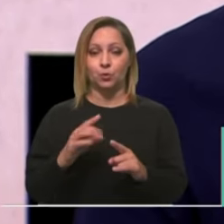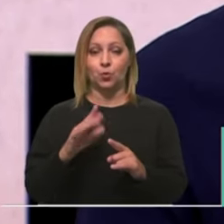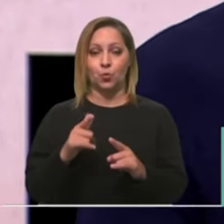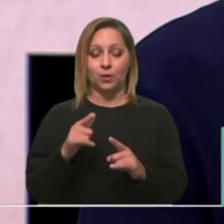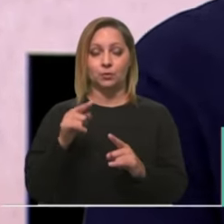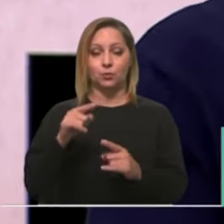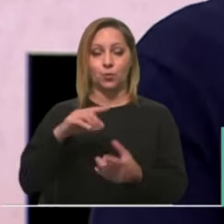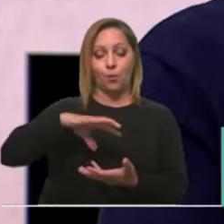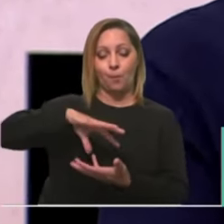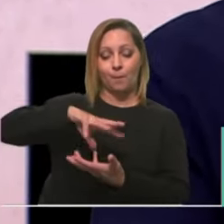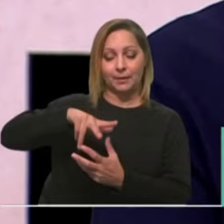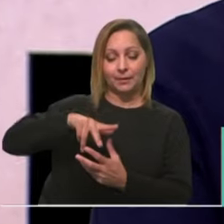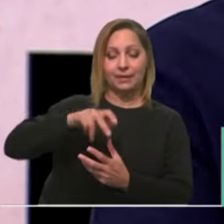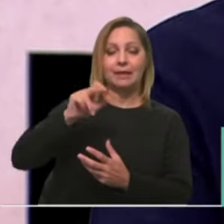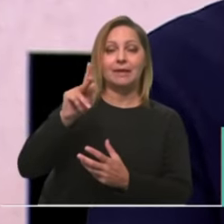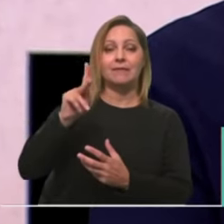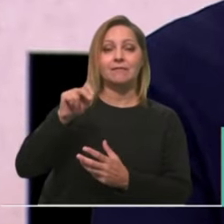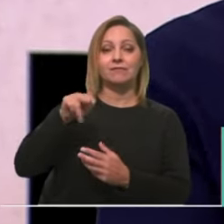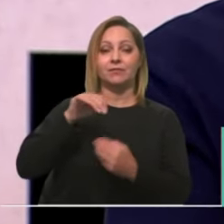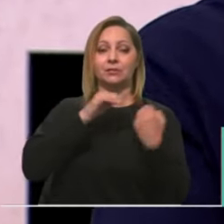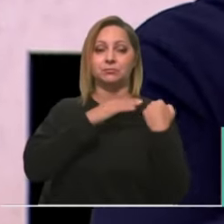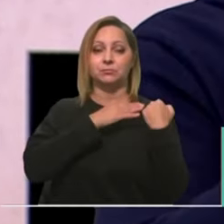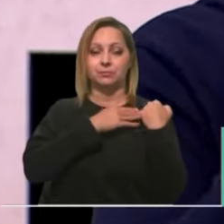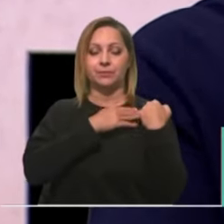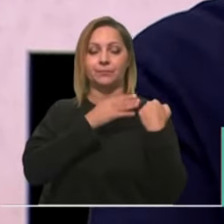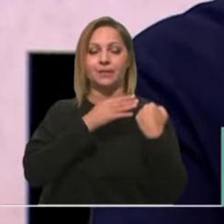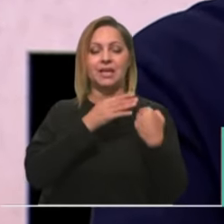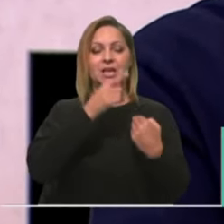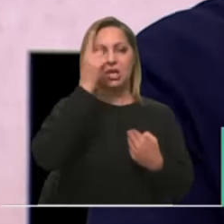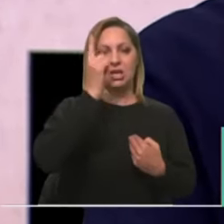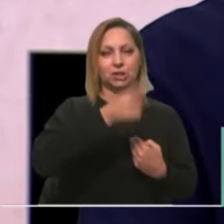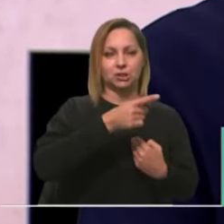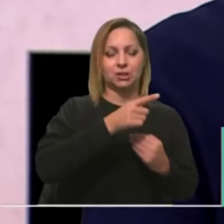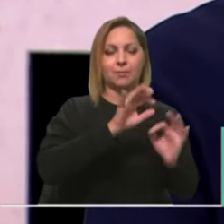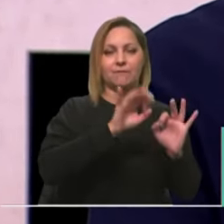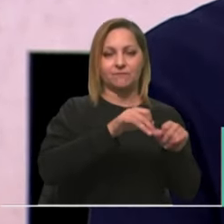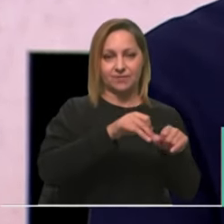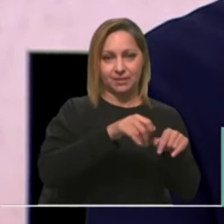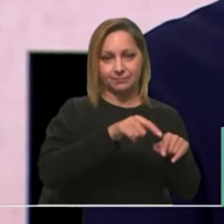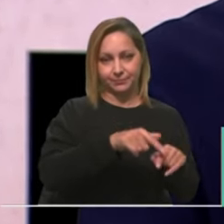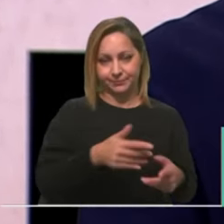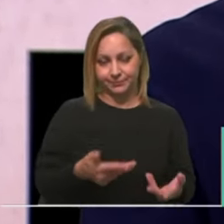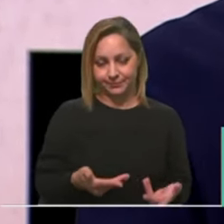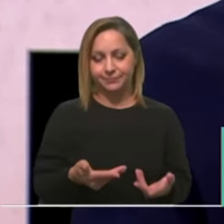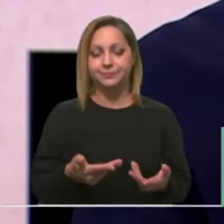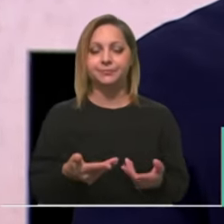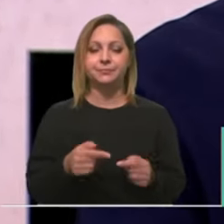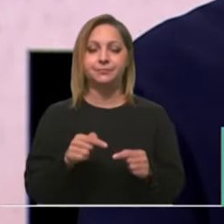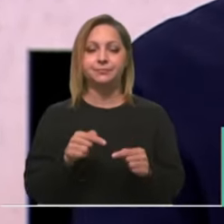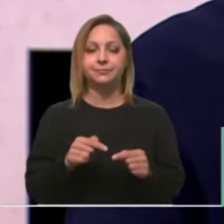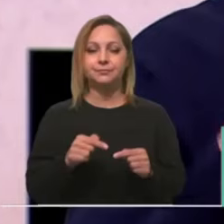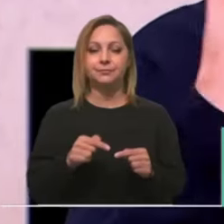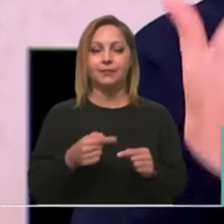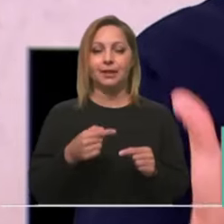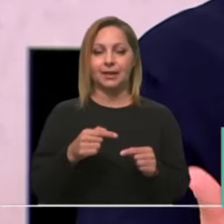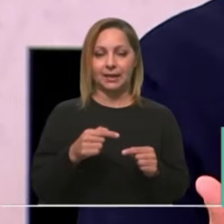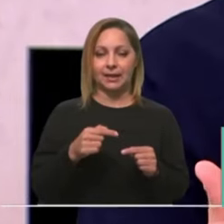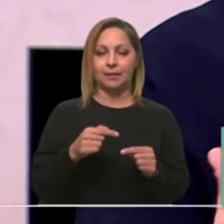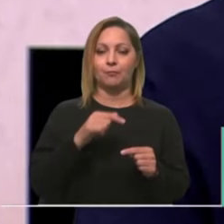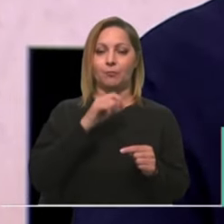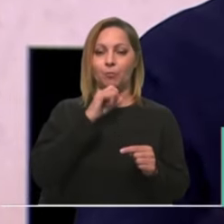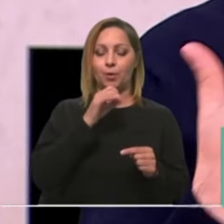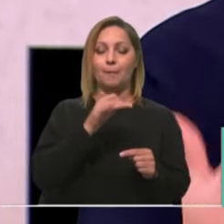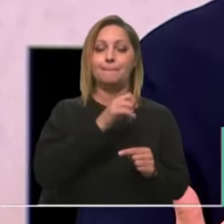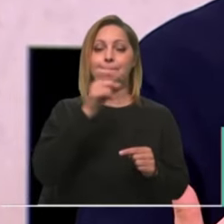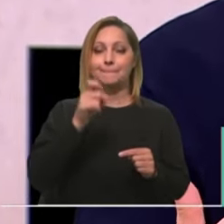por Vênus, temos fins de regimes totalitaristas e etc. Ou seja, há aqui a propensão a uma maior paz.